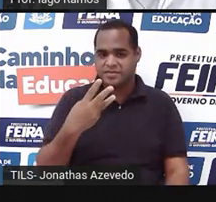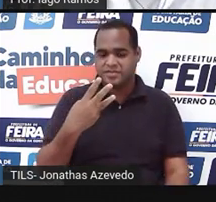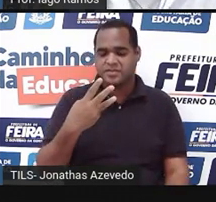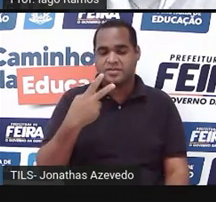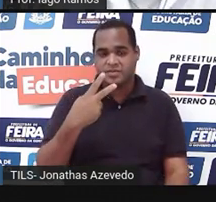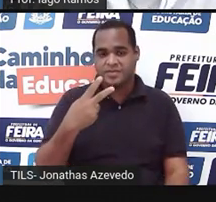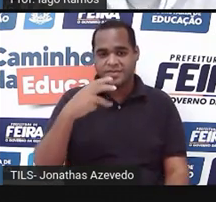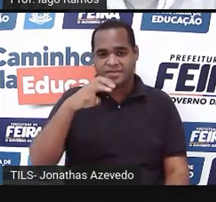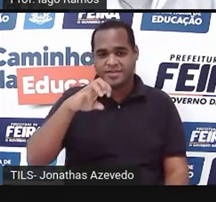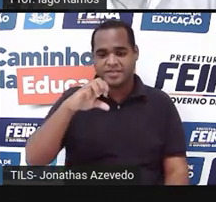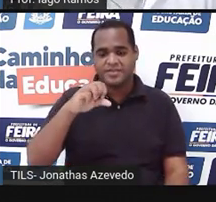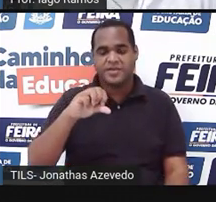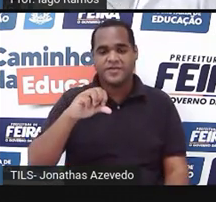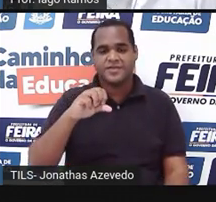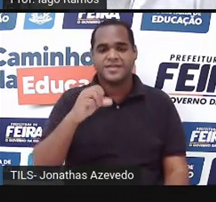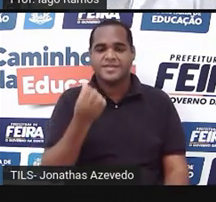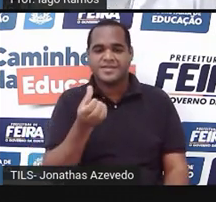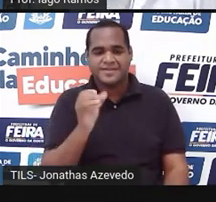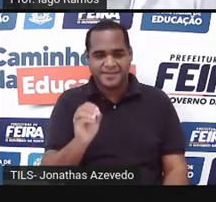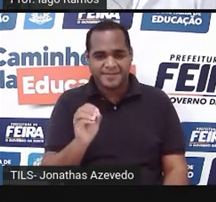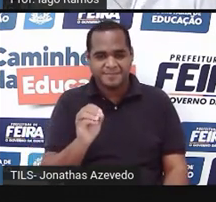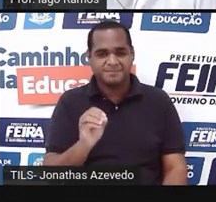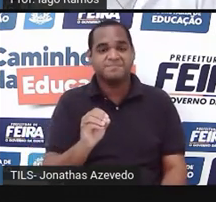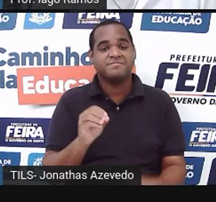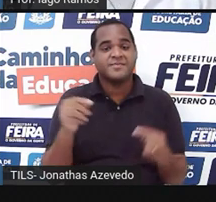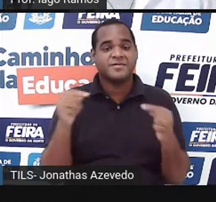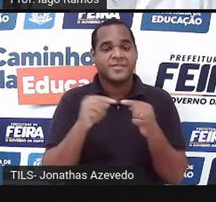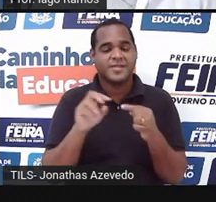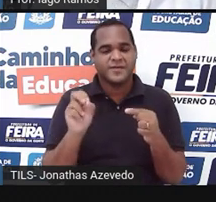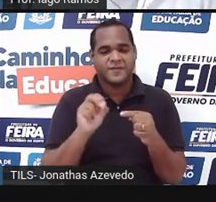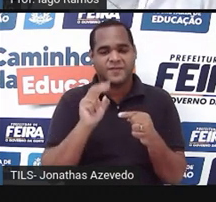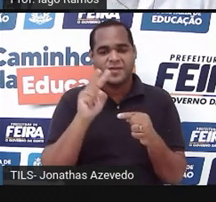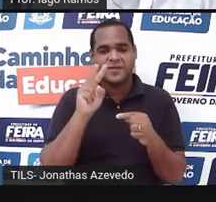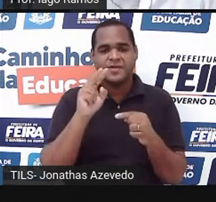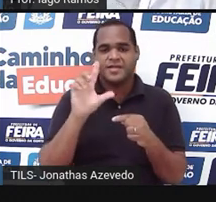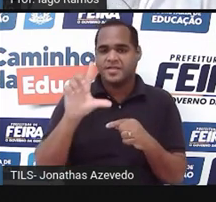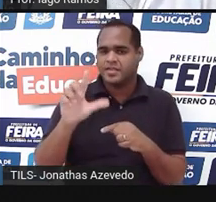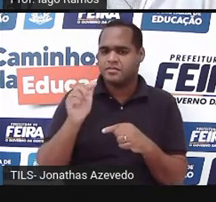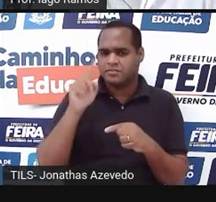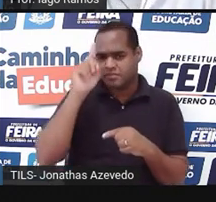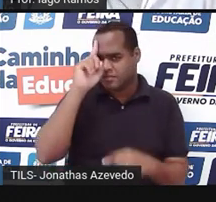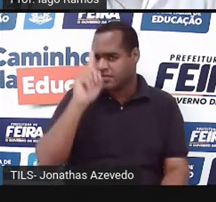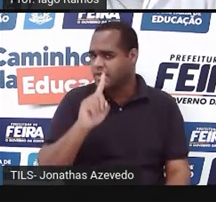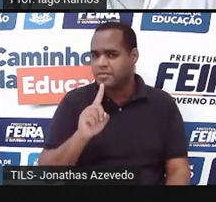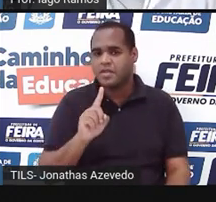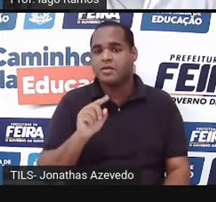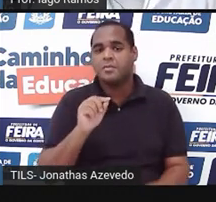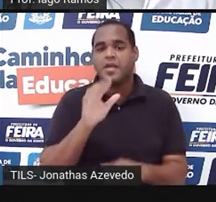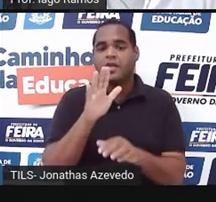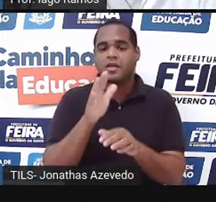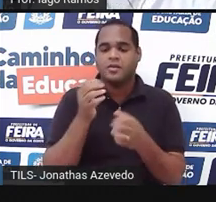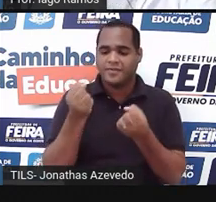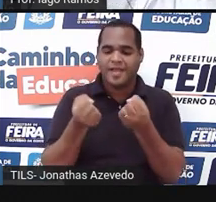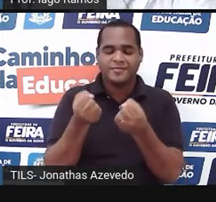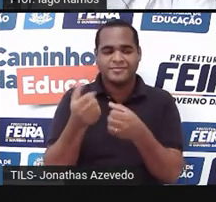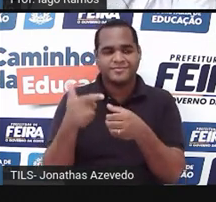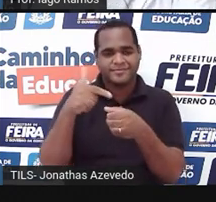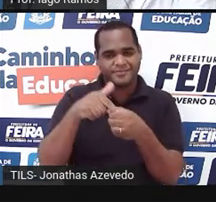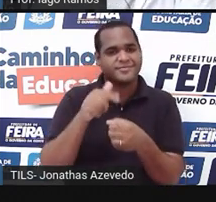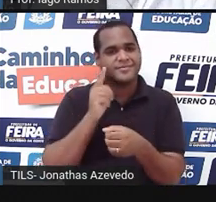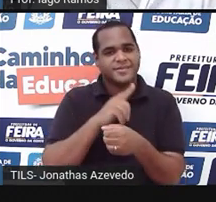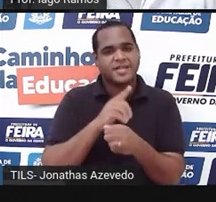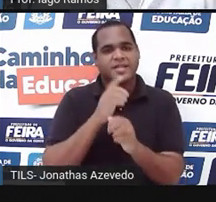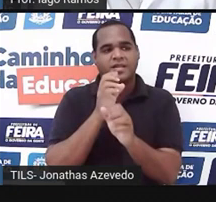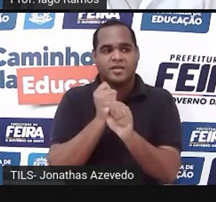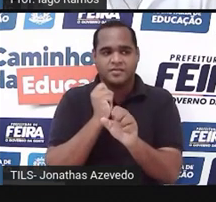seja o preço do combustível vezes a quantidade de litros que você não sabe mas que o tecido no carro vai